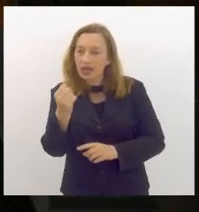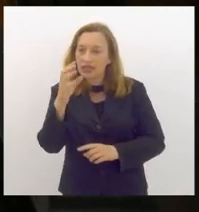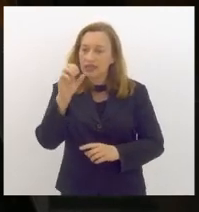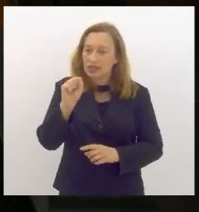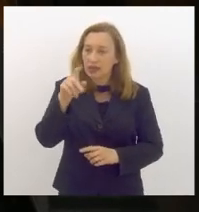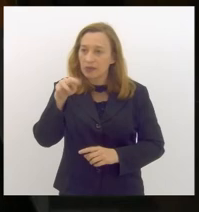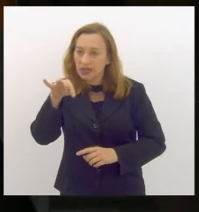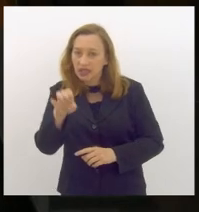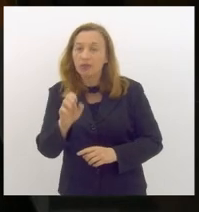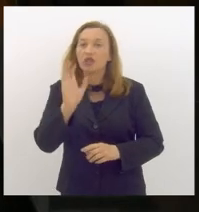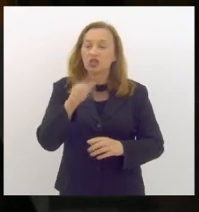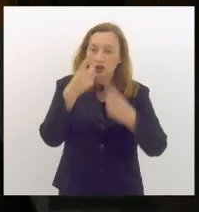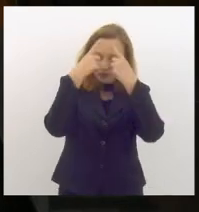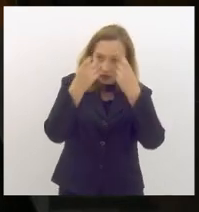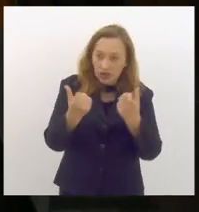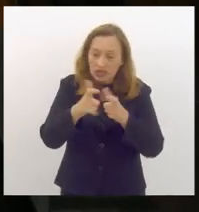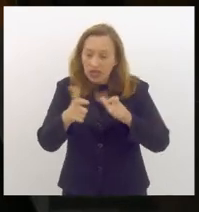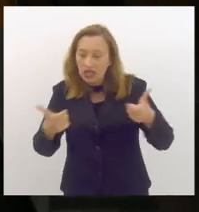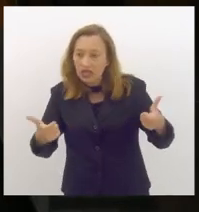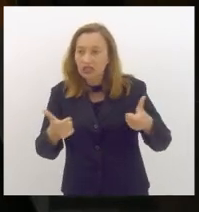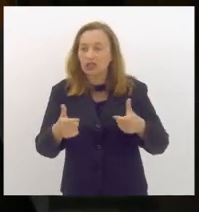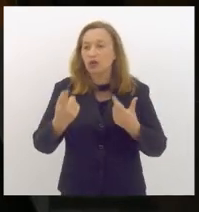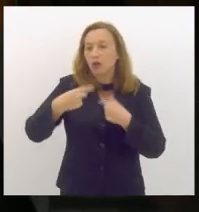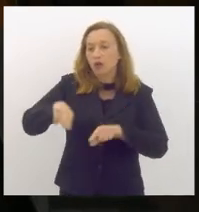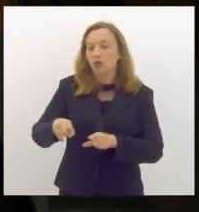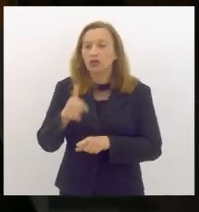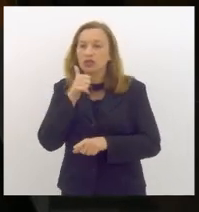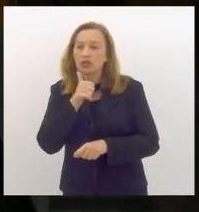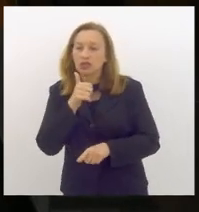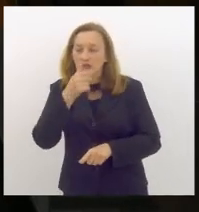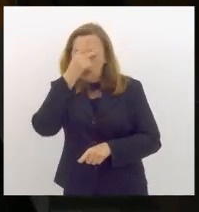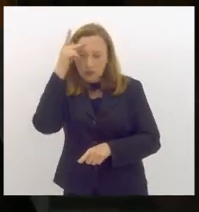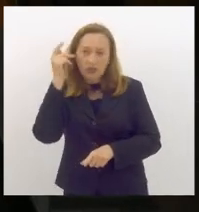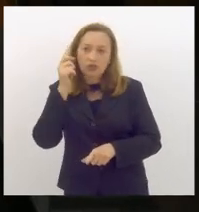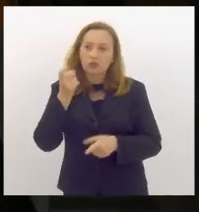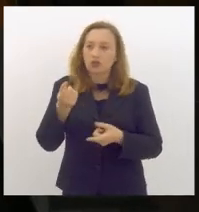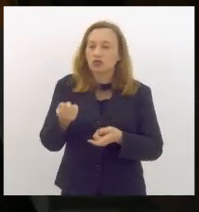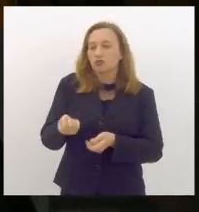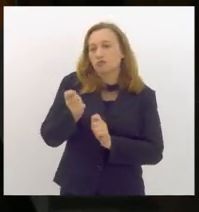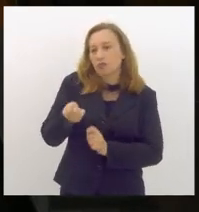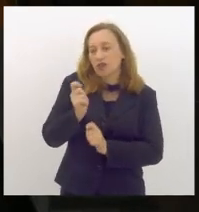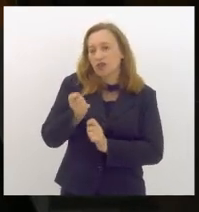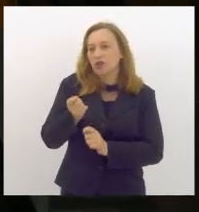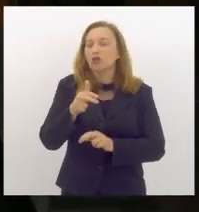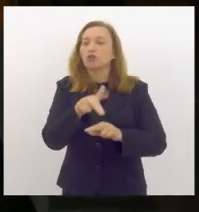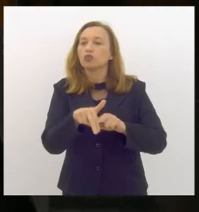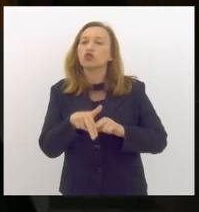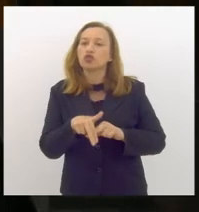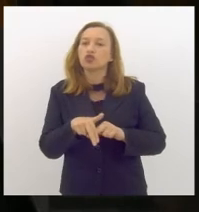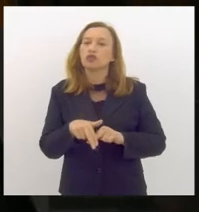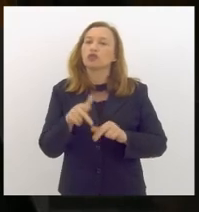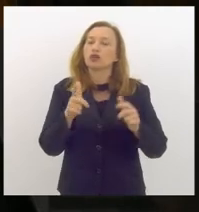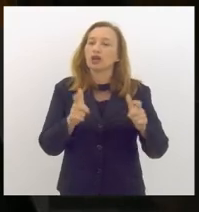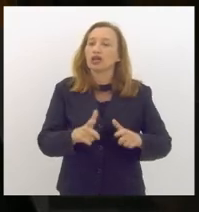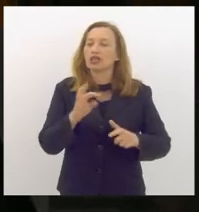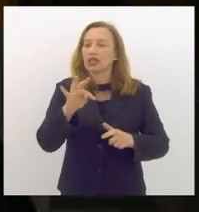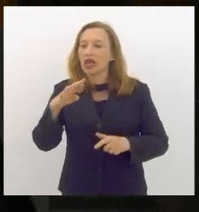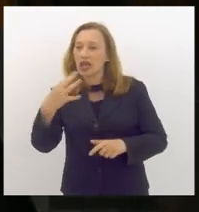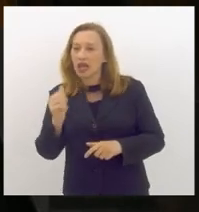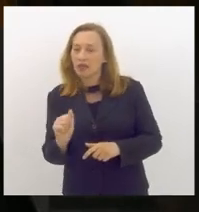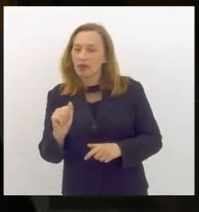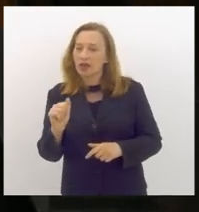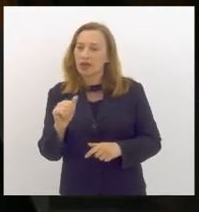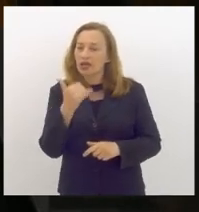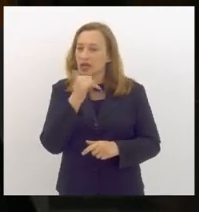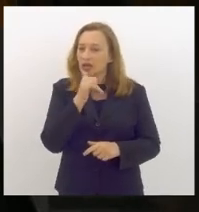uma violência tremenda contra os pescadores. E um dos motivos que aquela termoelétrica teve a sua